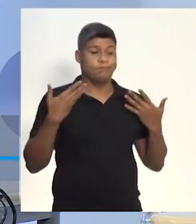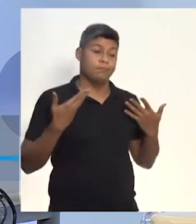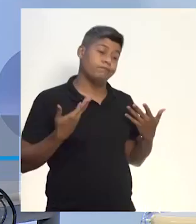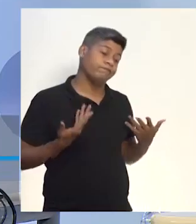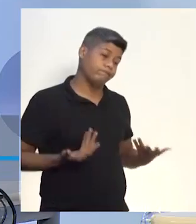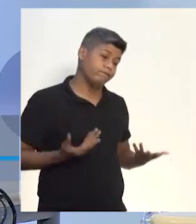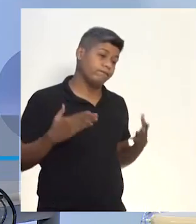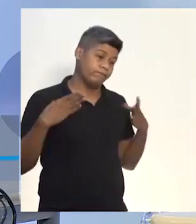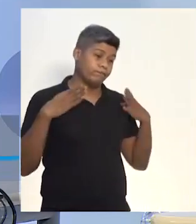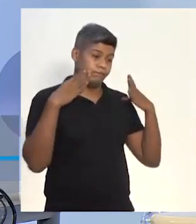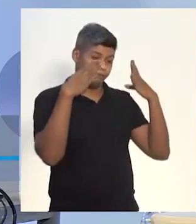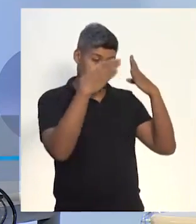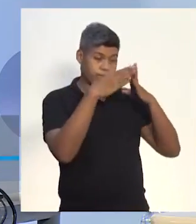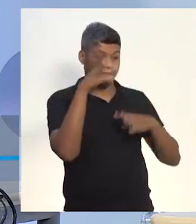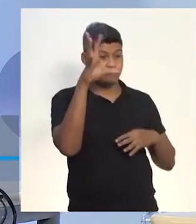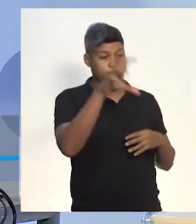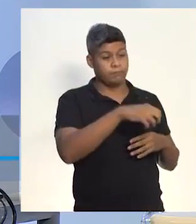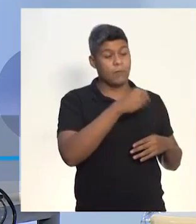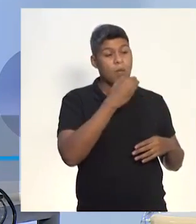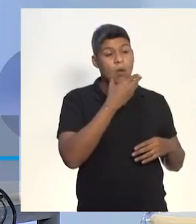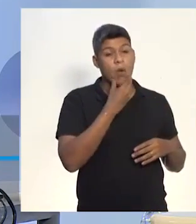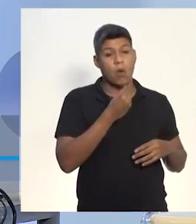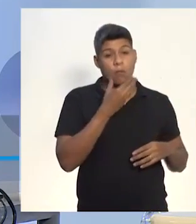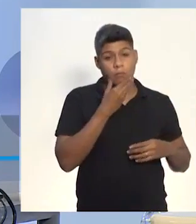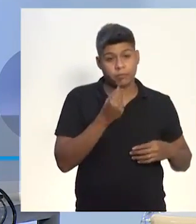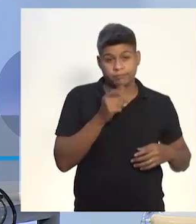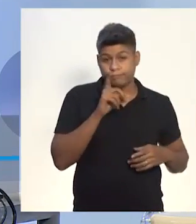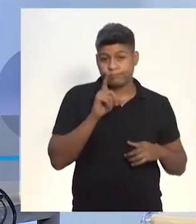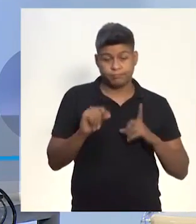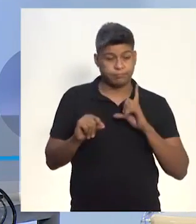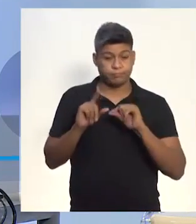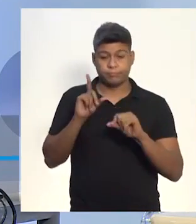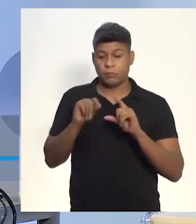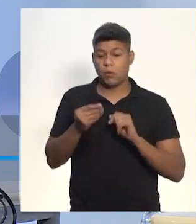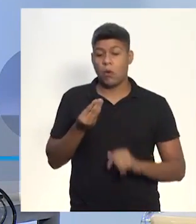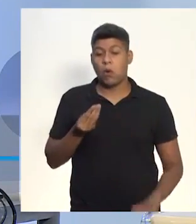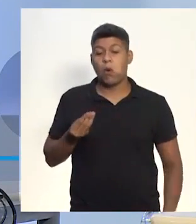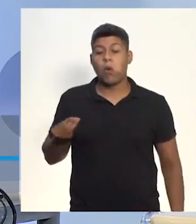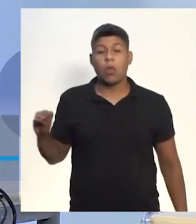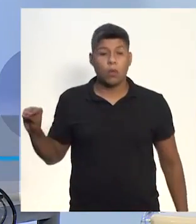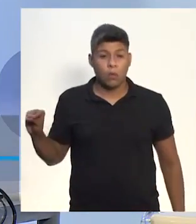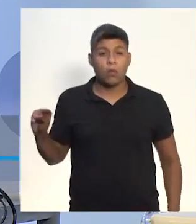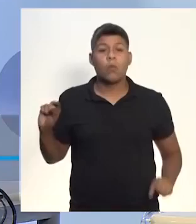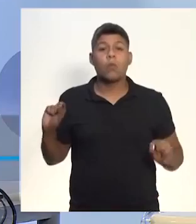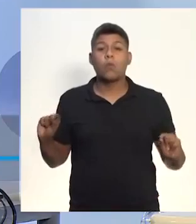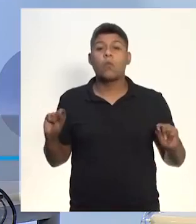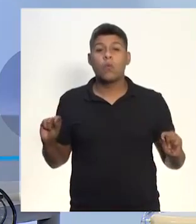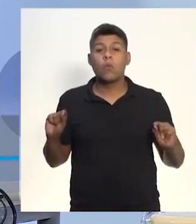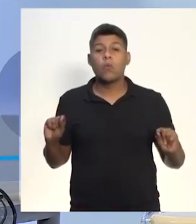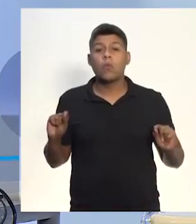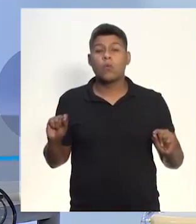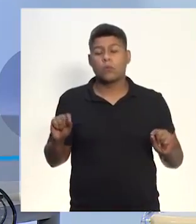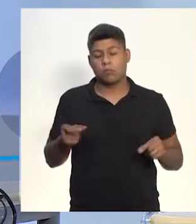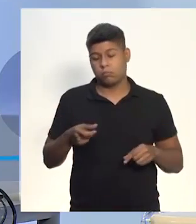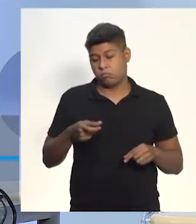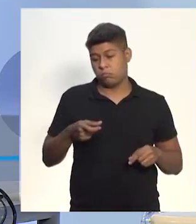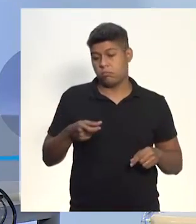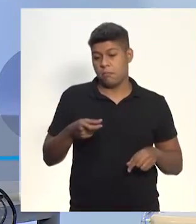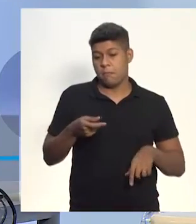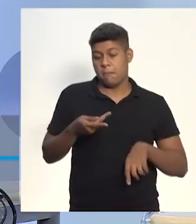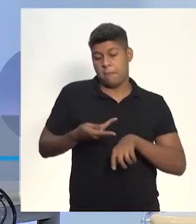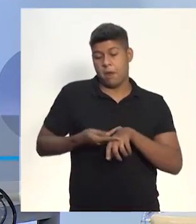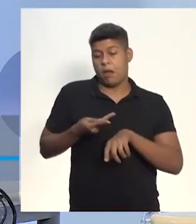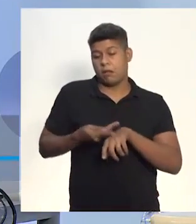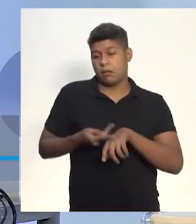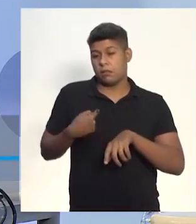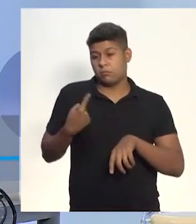gente pegou esse humilhante aqui, fugindo da sua casa, roubando-lhe um talher de prata, e agora a gente está aqui